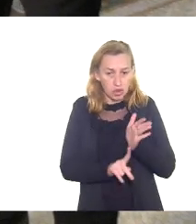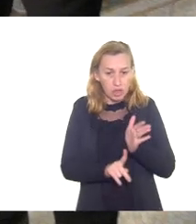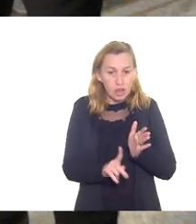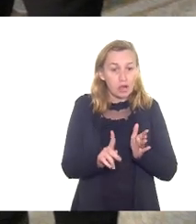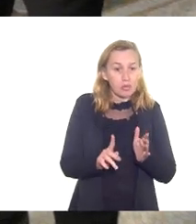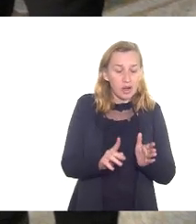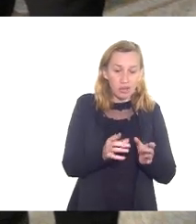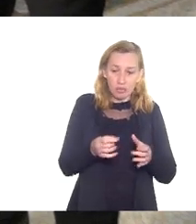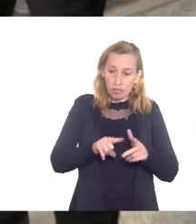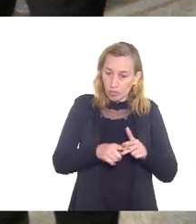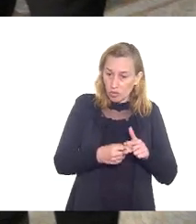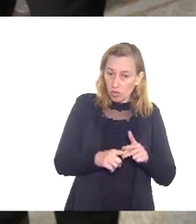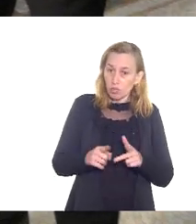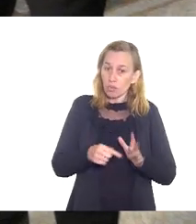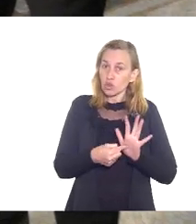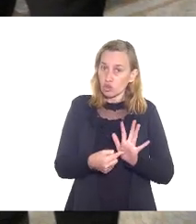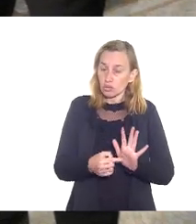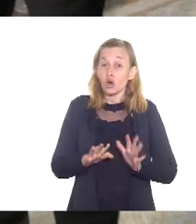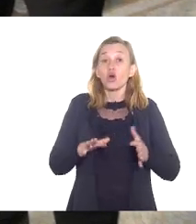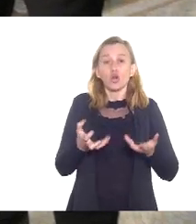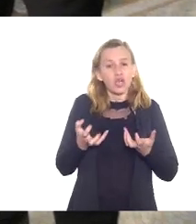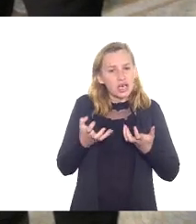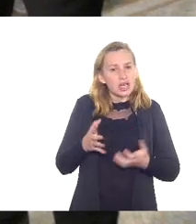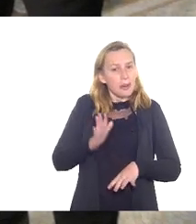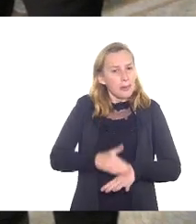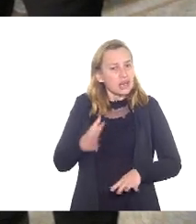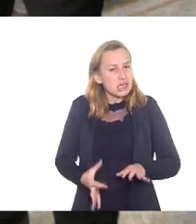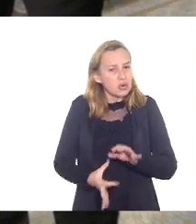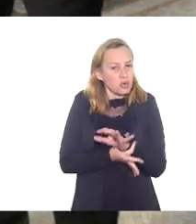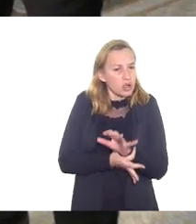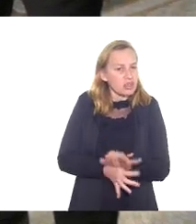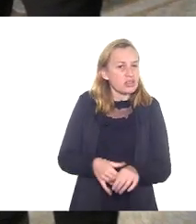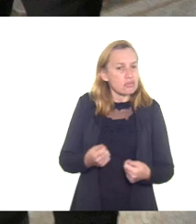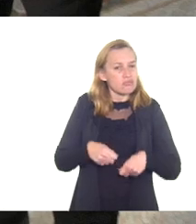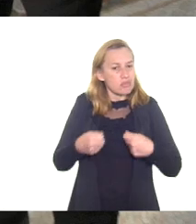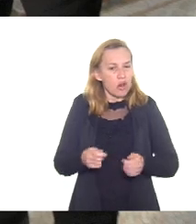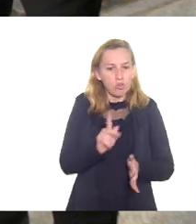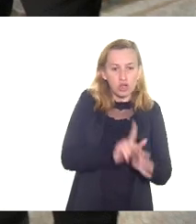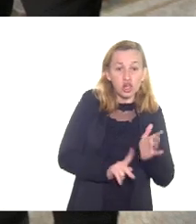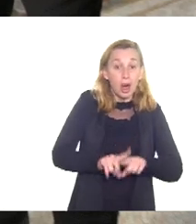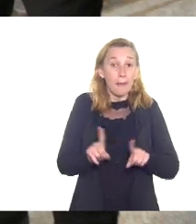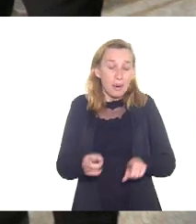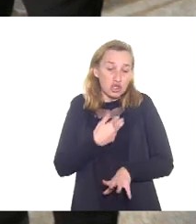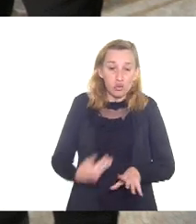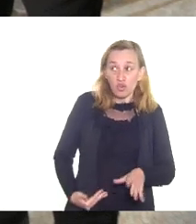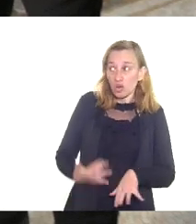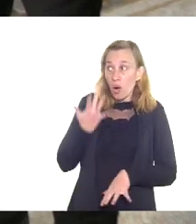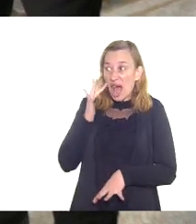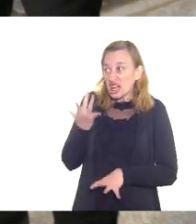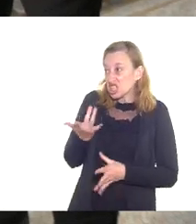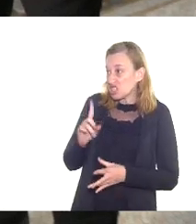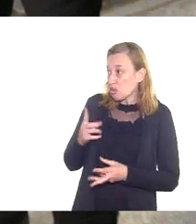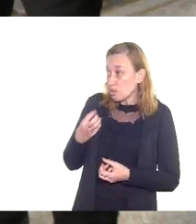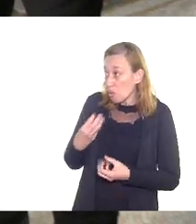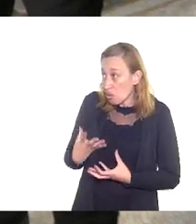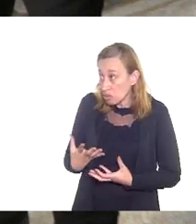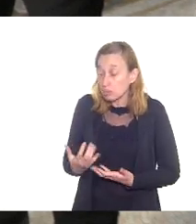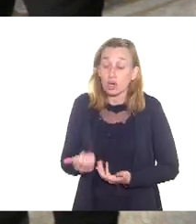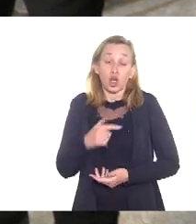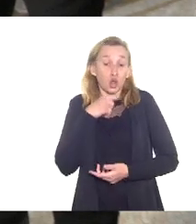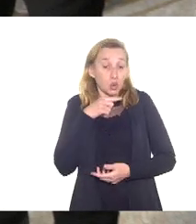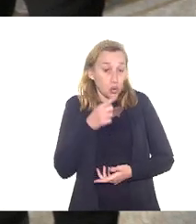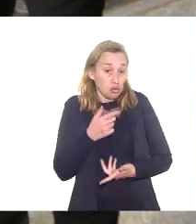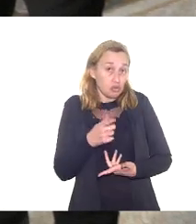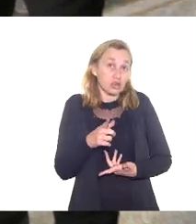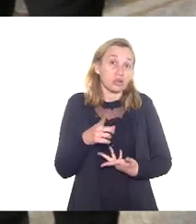qualquer outra alteração. Então, o que a gente queria era dar mais segurança ao projeto. Mas se o governo acha que é desnecessário, né, tenho dúvida, o deputado